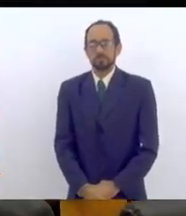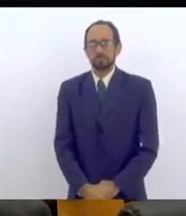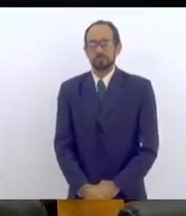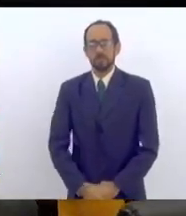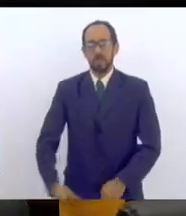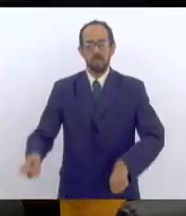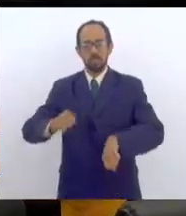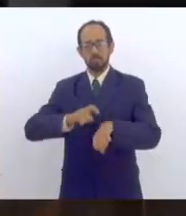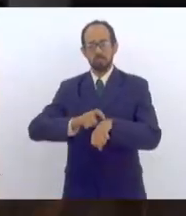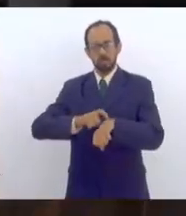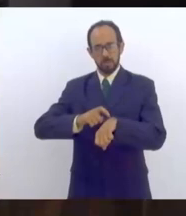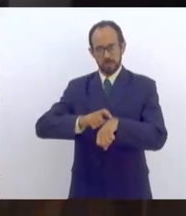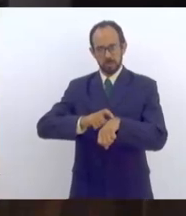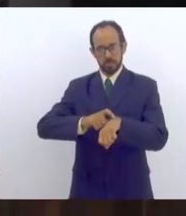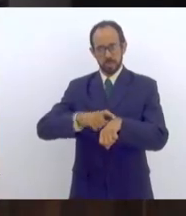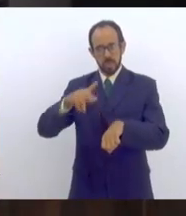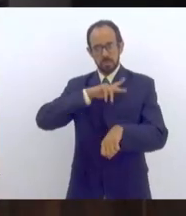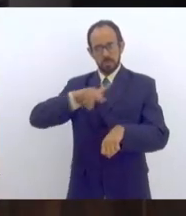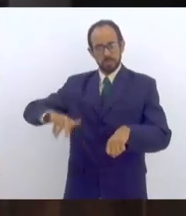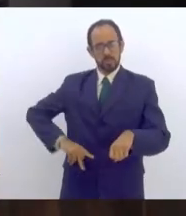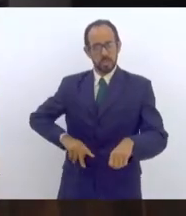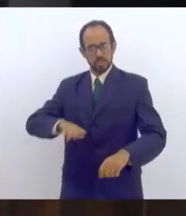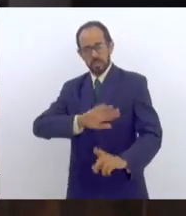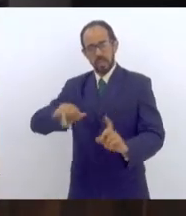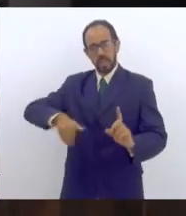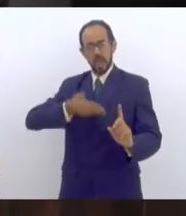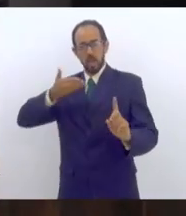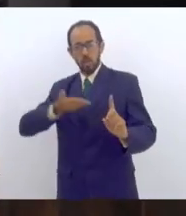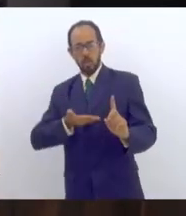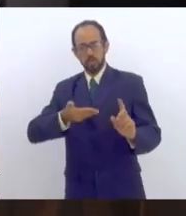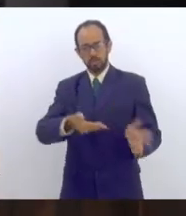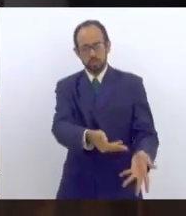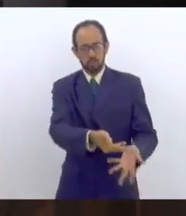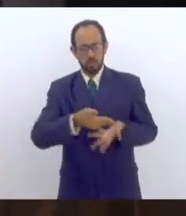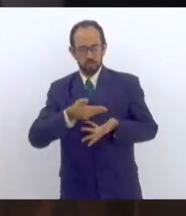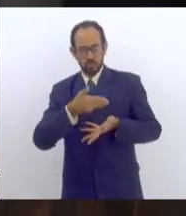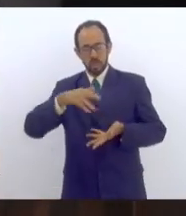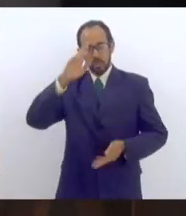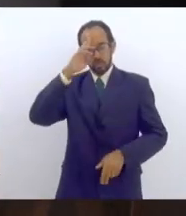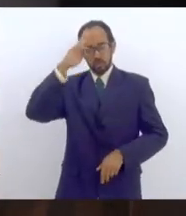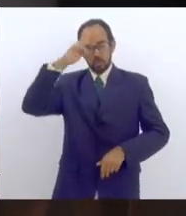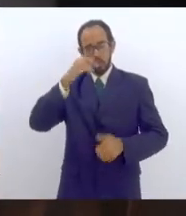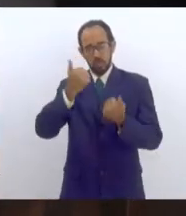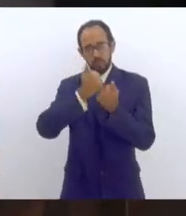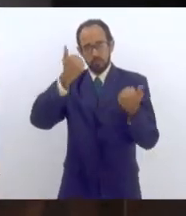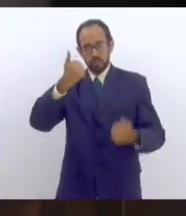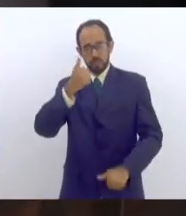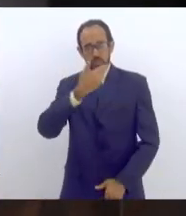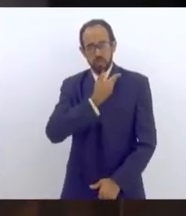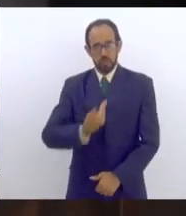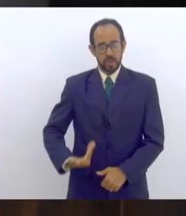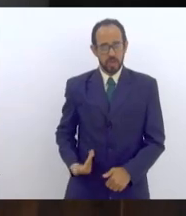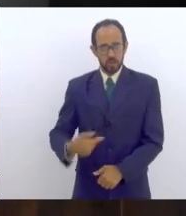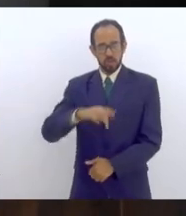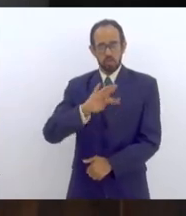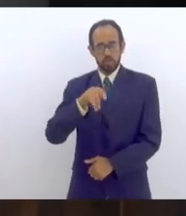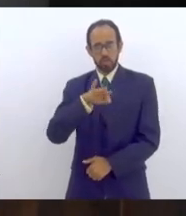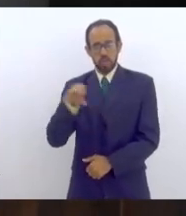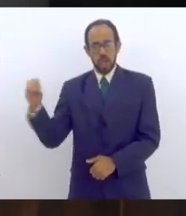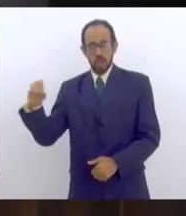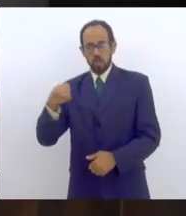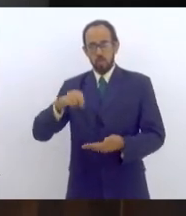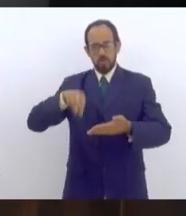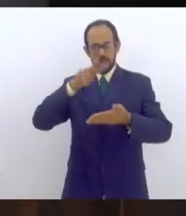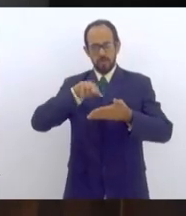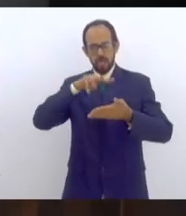Neste momento, a presidência tem a honra de convidar o excelentíssimo senhor vice-governador Tiago Pampolha para proceder à